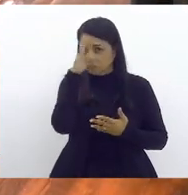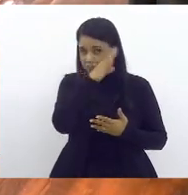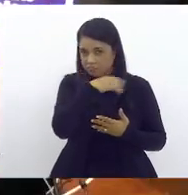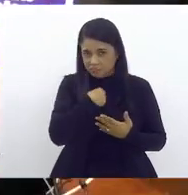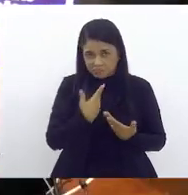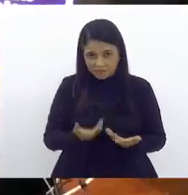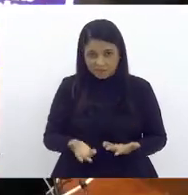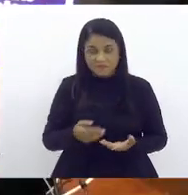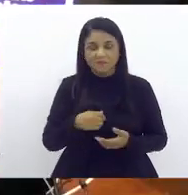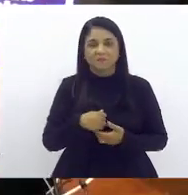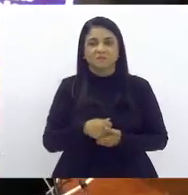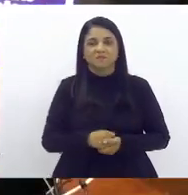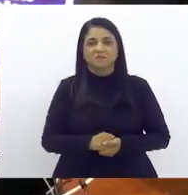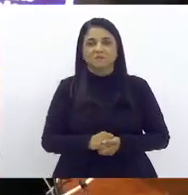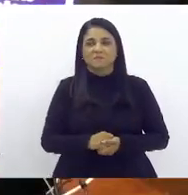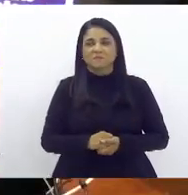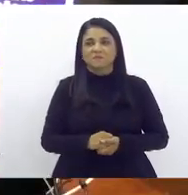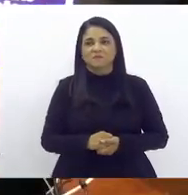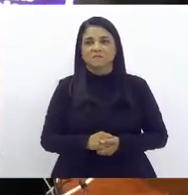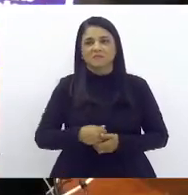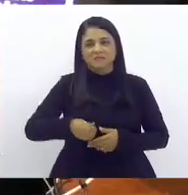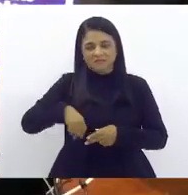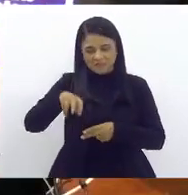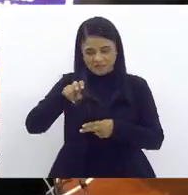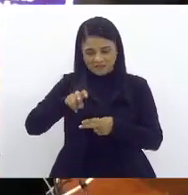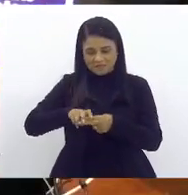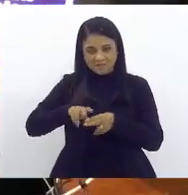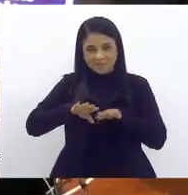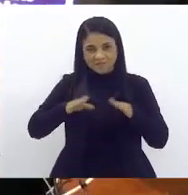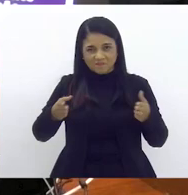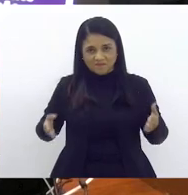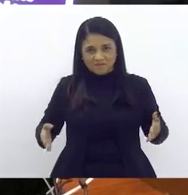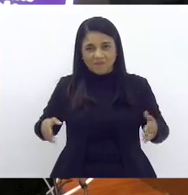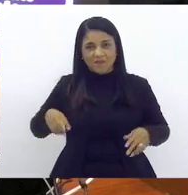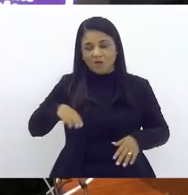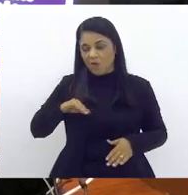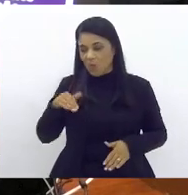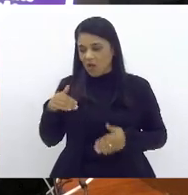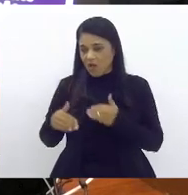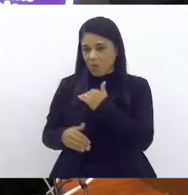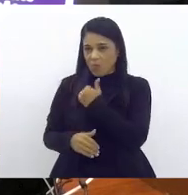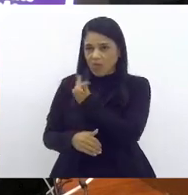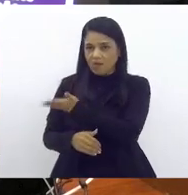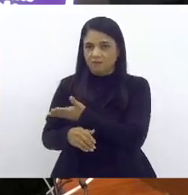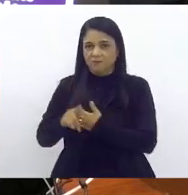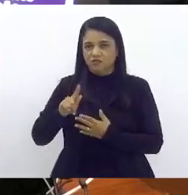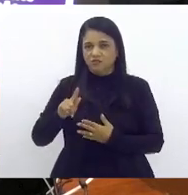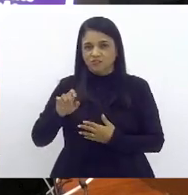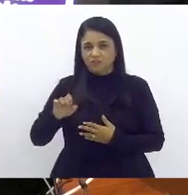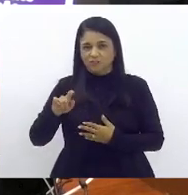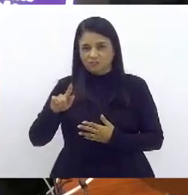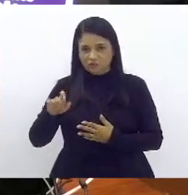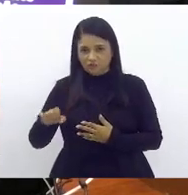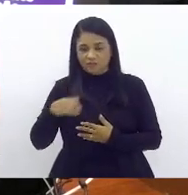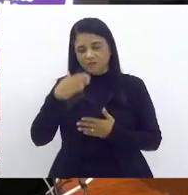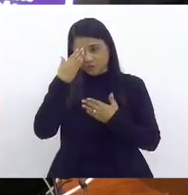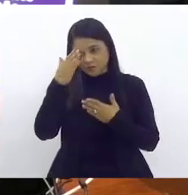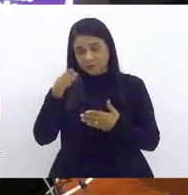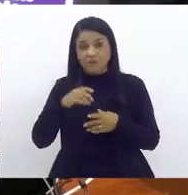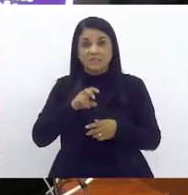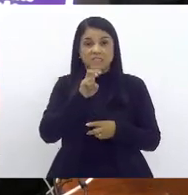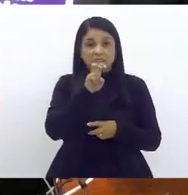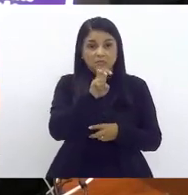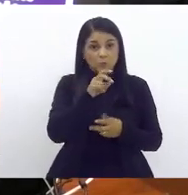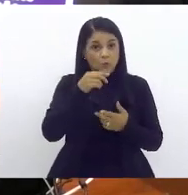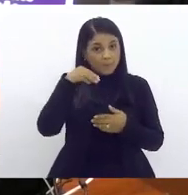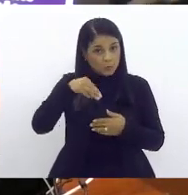minha. Sente-se aqui ao lado da GG ali. Muito obrigado. Nós combinamos uma fala de 5 minutos, vou